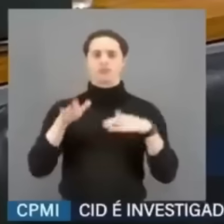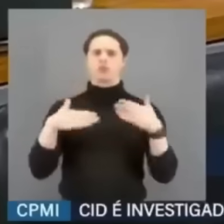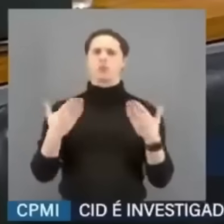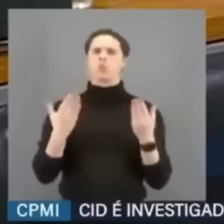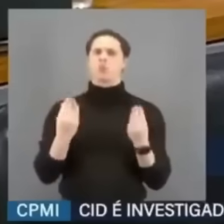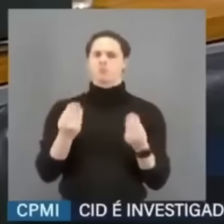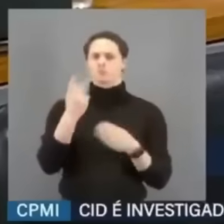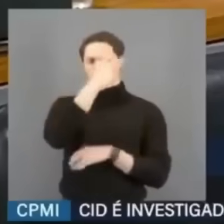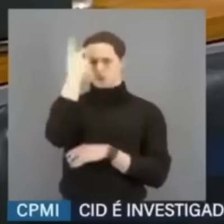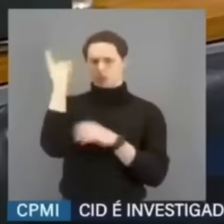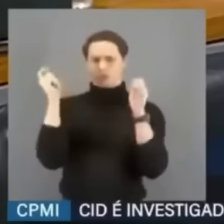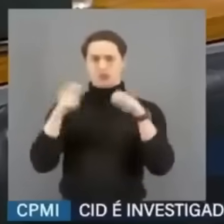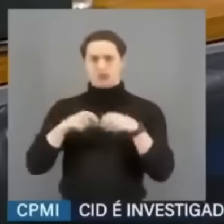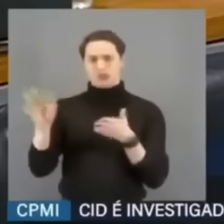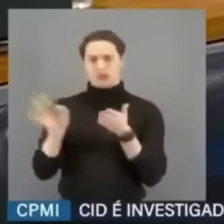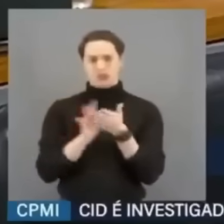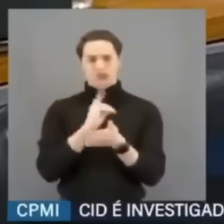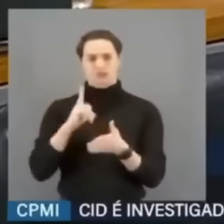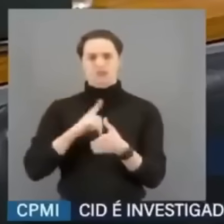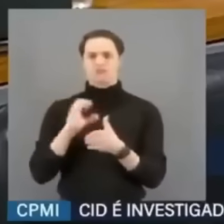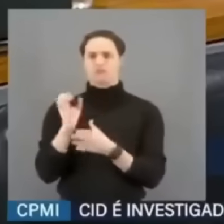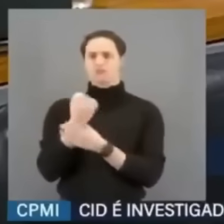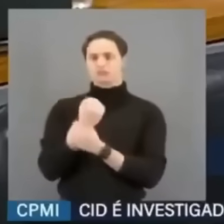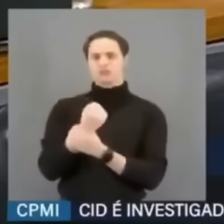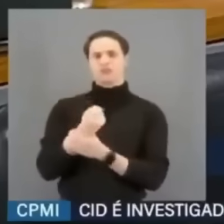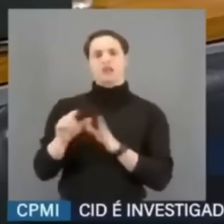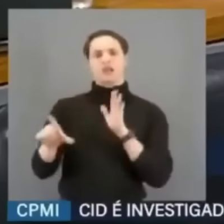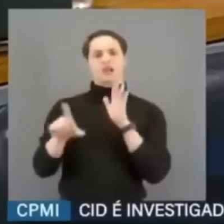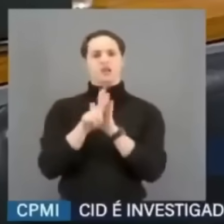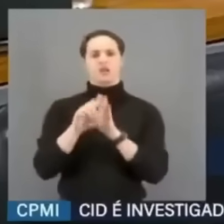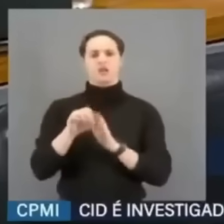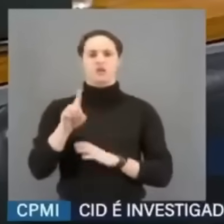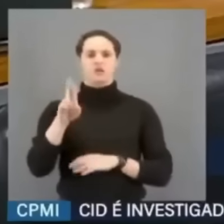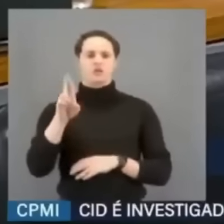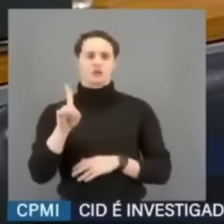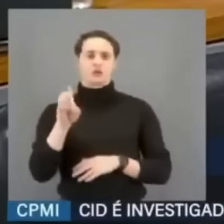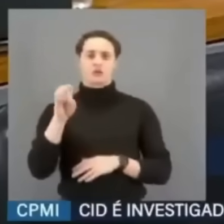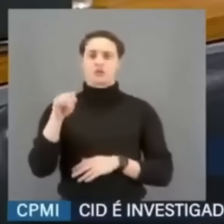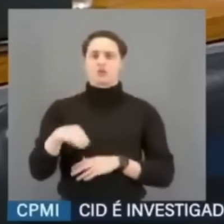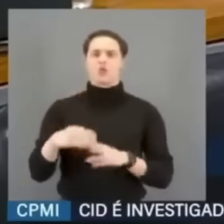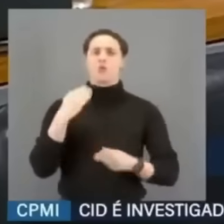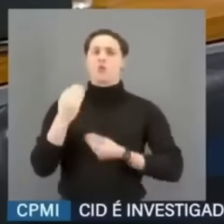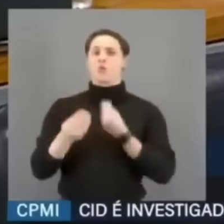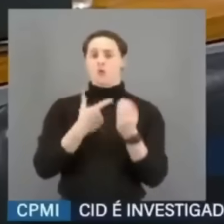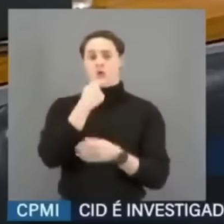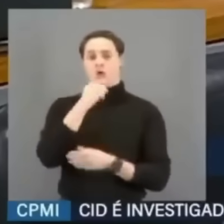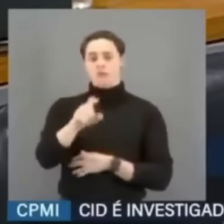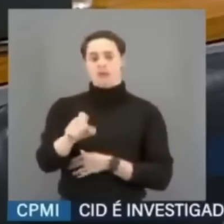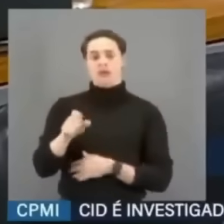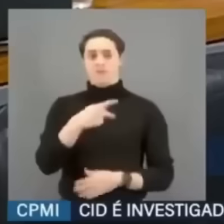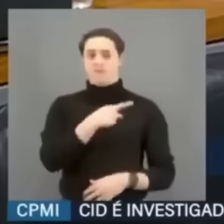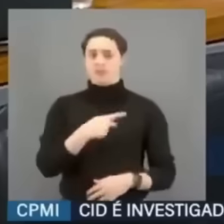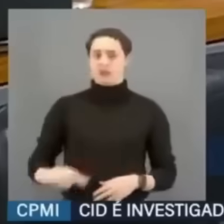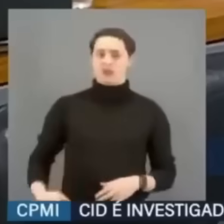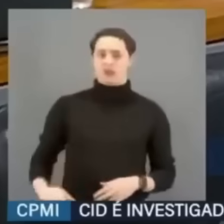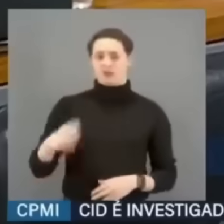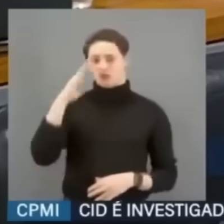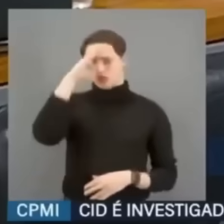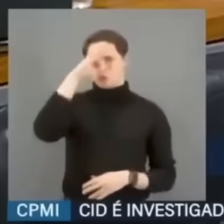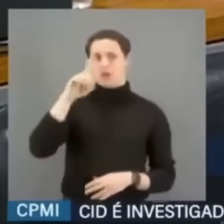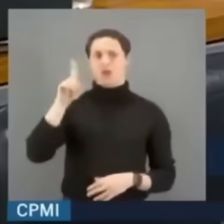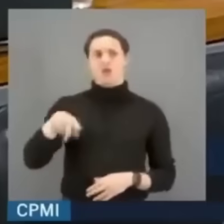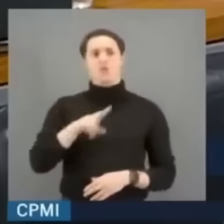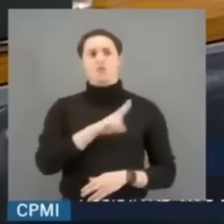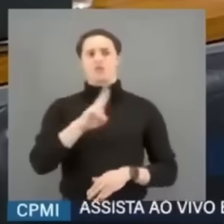quem poderia assinar a garantia da lei da ordem e o estado de sítio? O ex-presidente Jair Bolsonaro. É esse o nome que estava